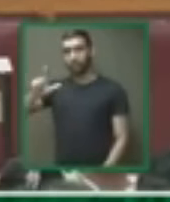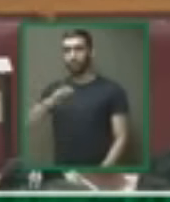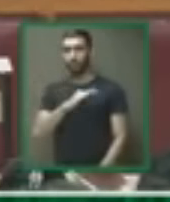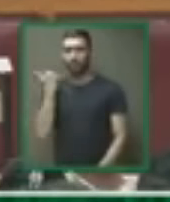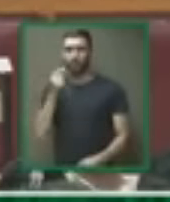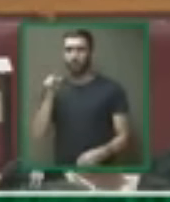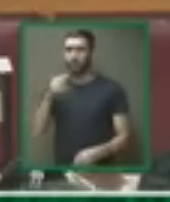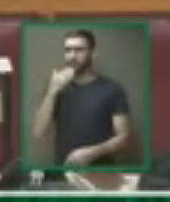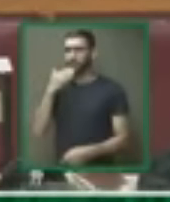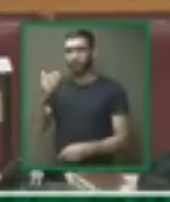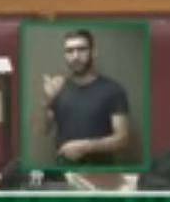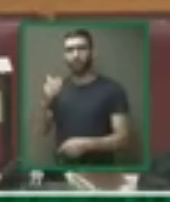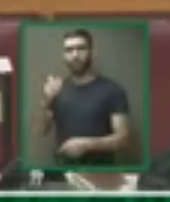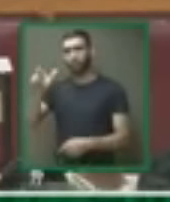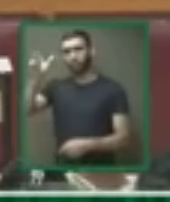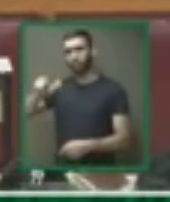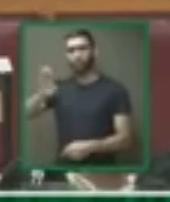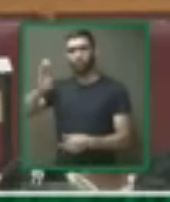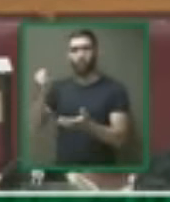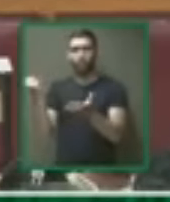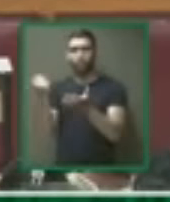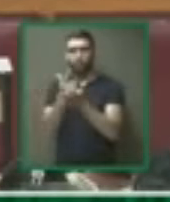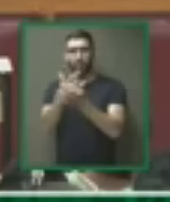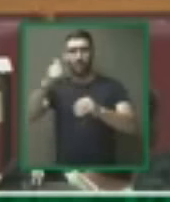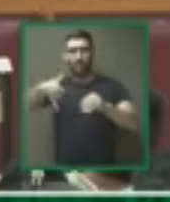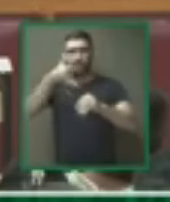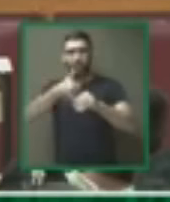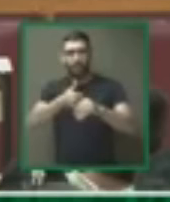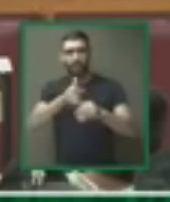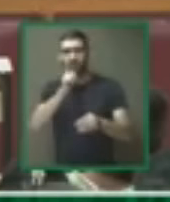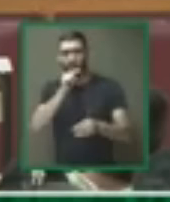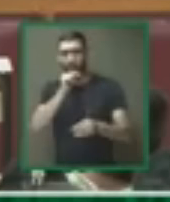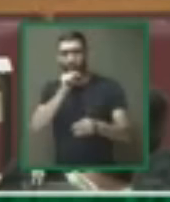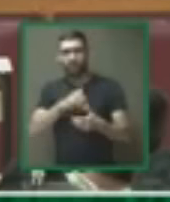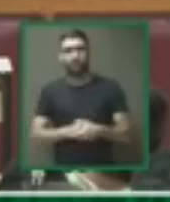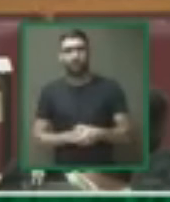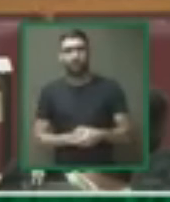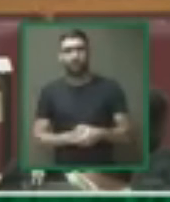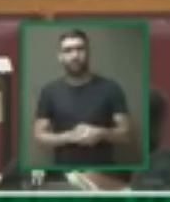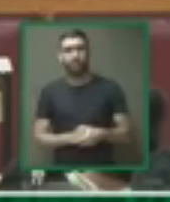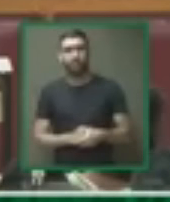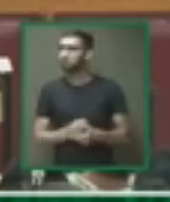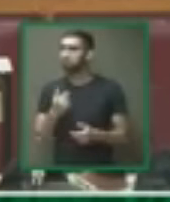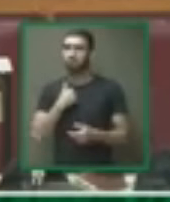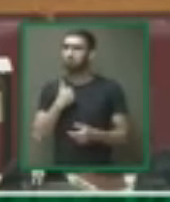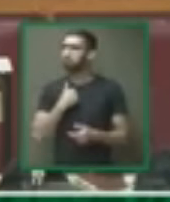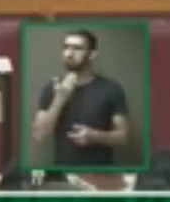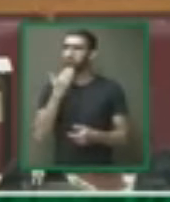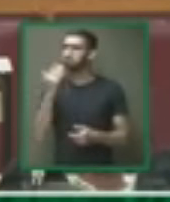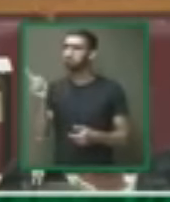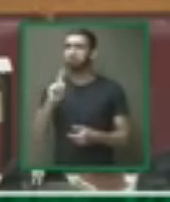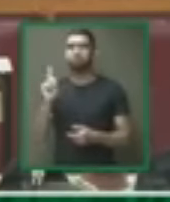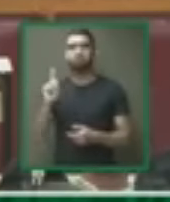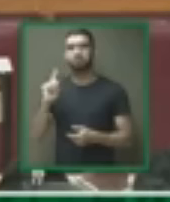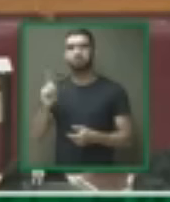pediu para o Bruno comprar para o senhor gasolina e água? De forma alguma, Excelência.